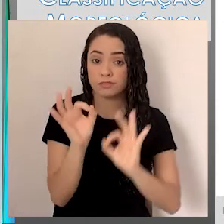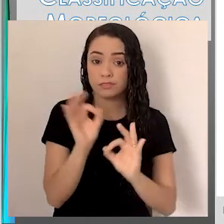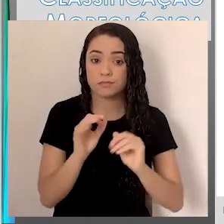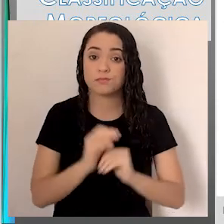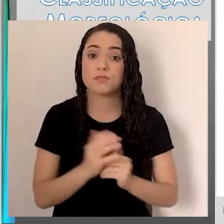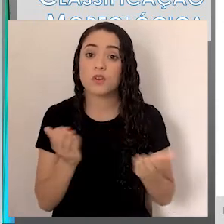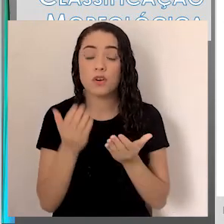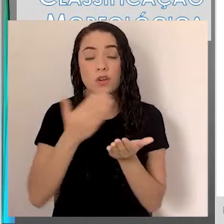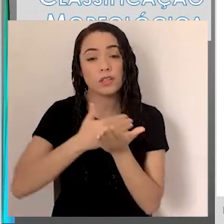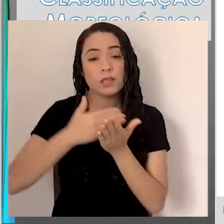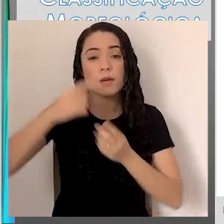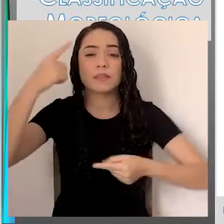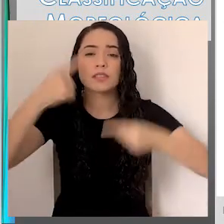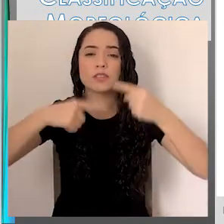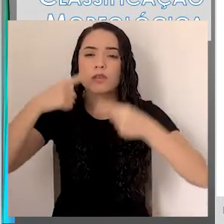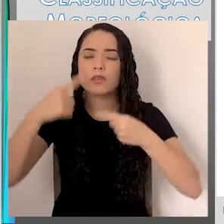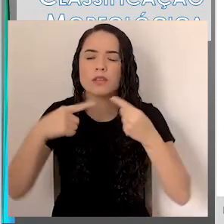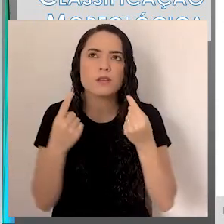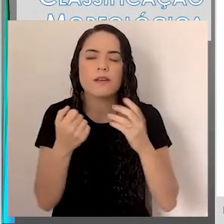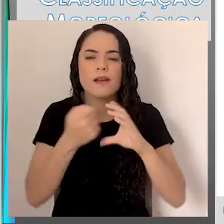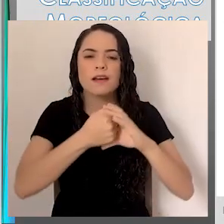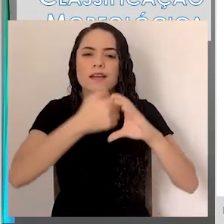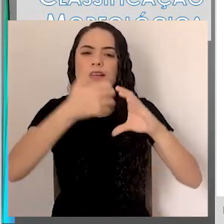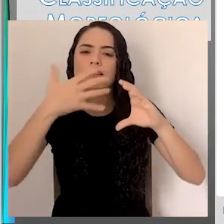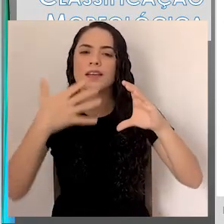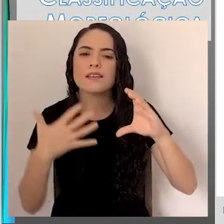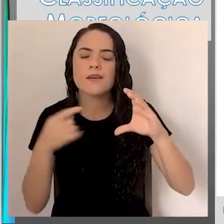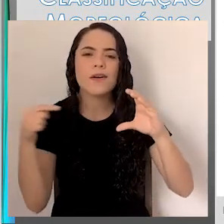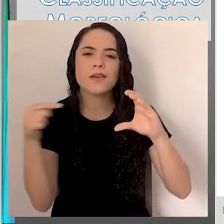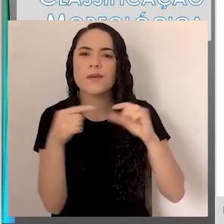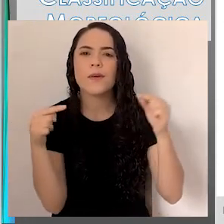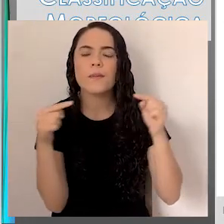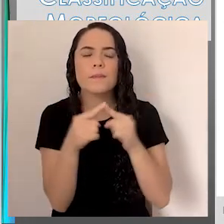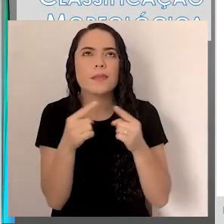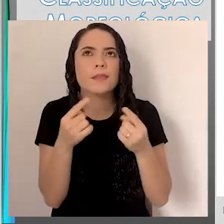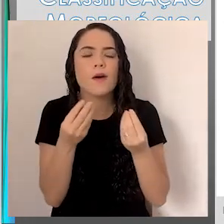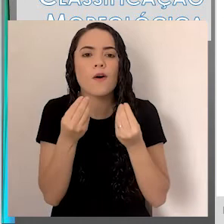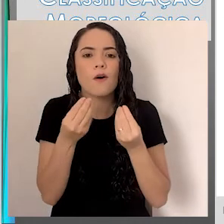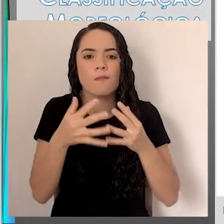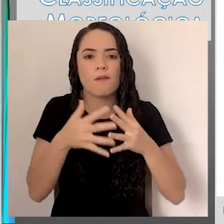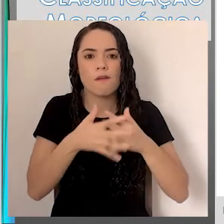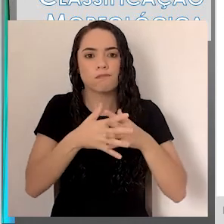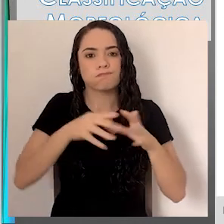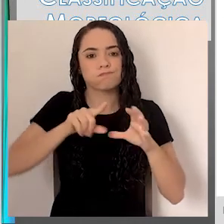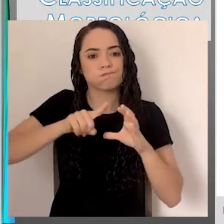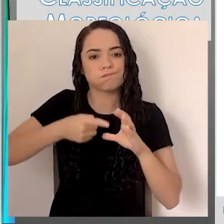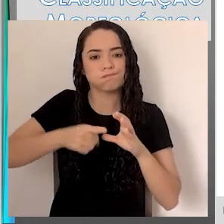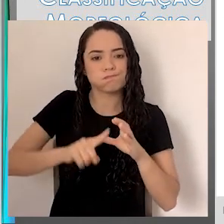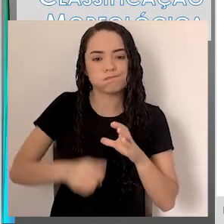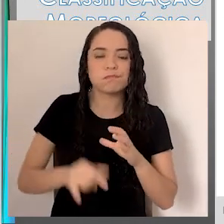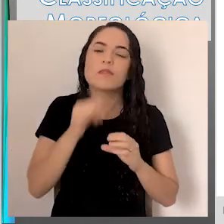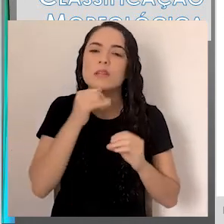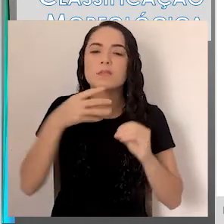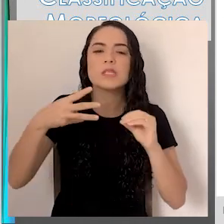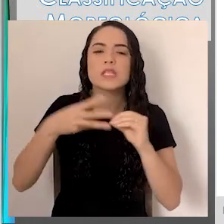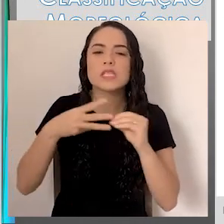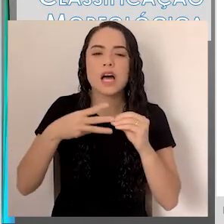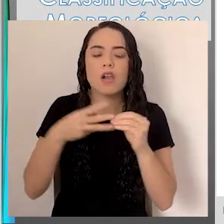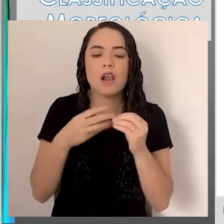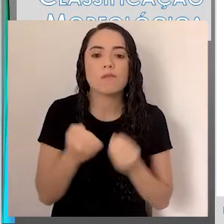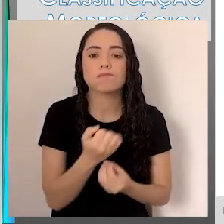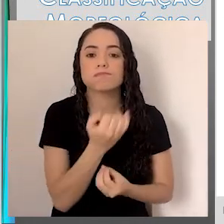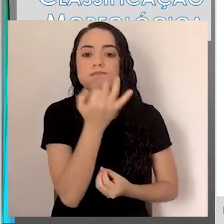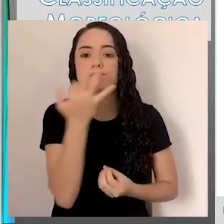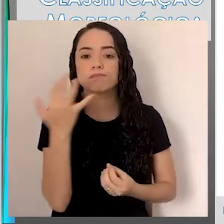organização. Iniciaremos discutindo a classificação quanto à sua complexidade, ou seja, quanto ao número de células que